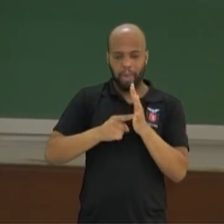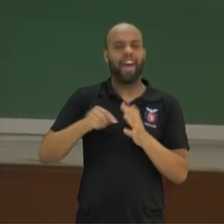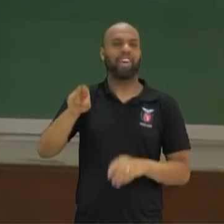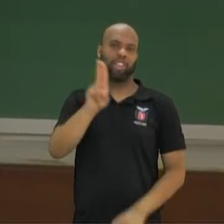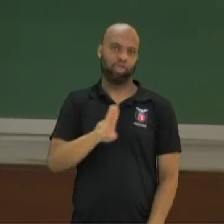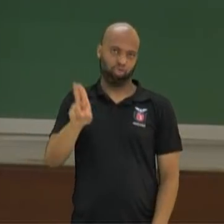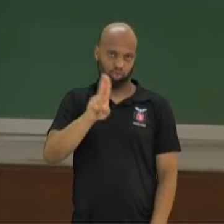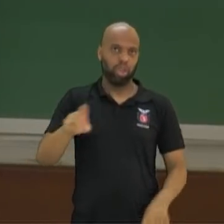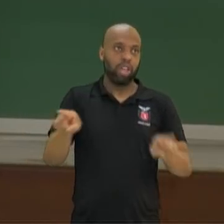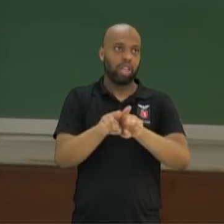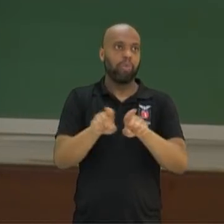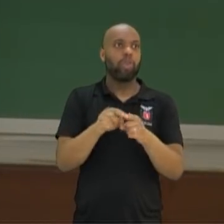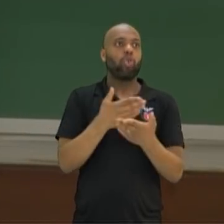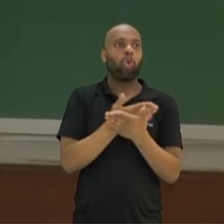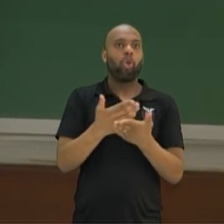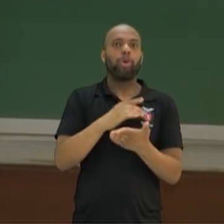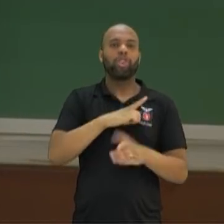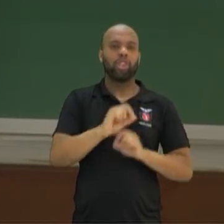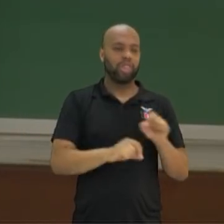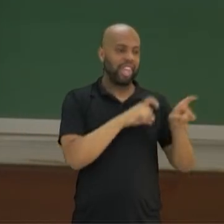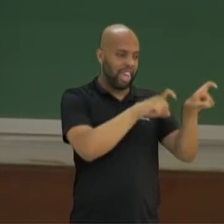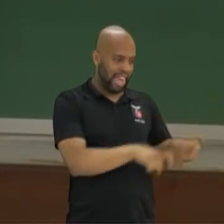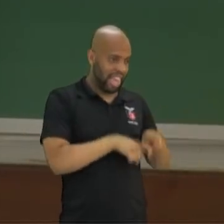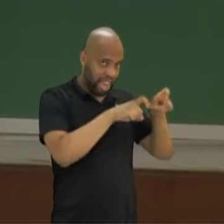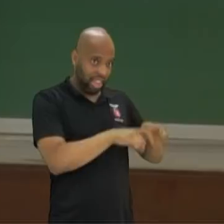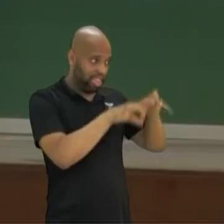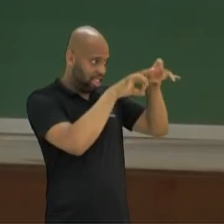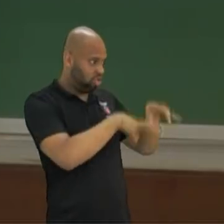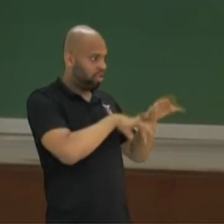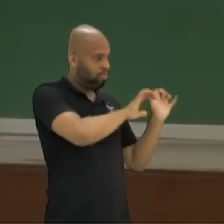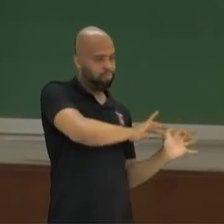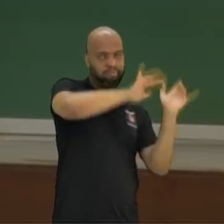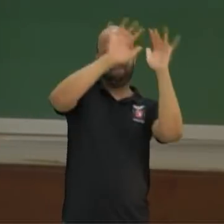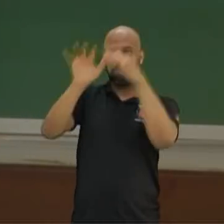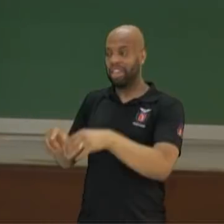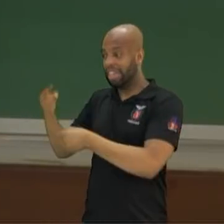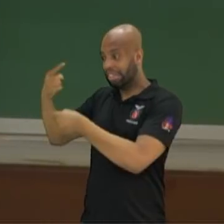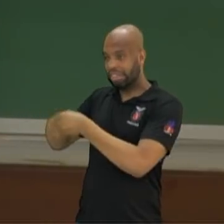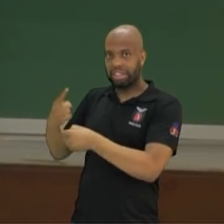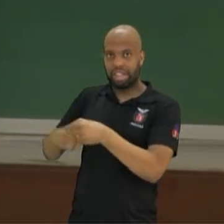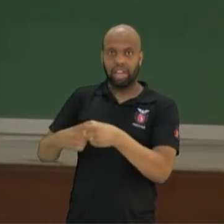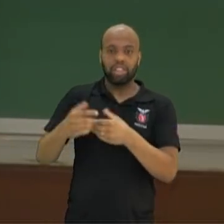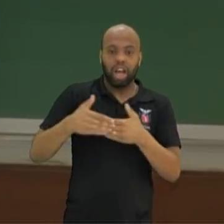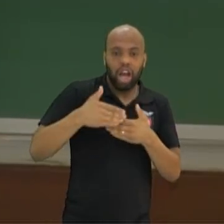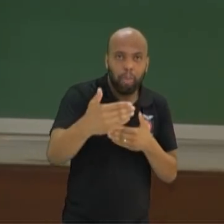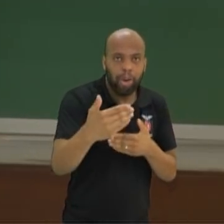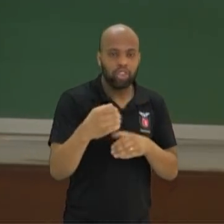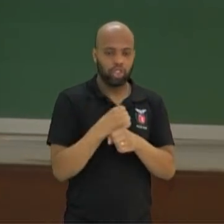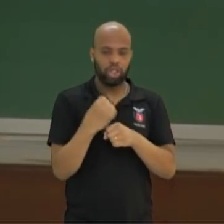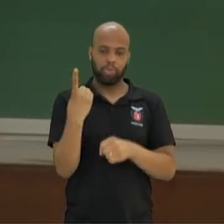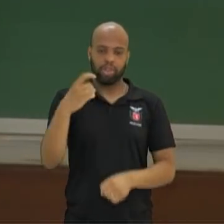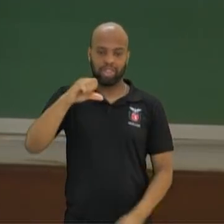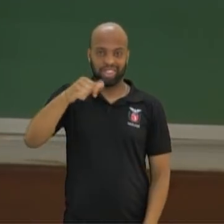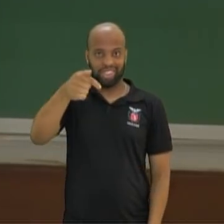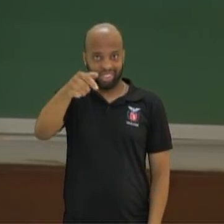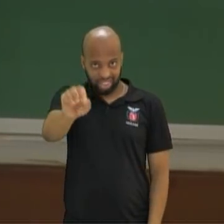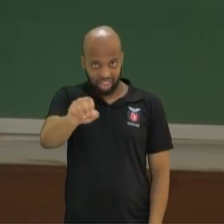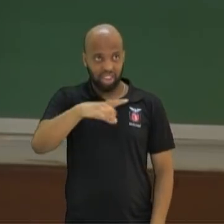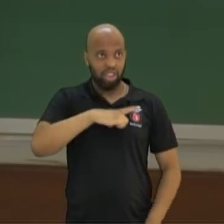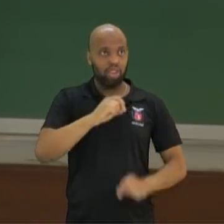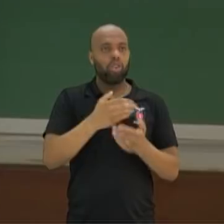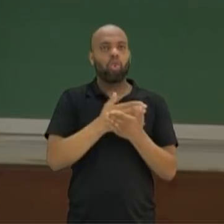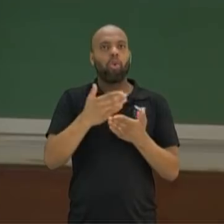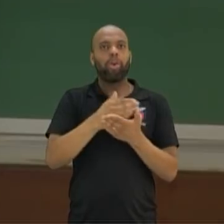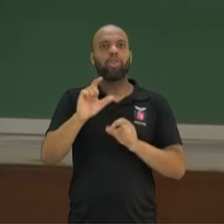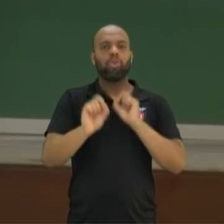êxodo rural a partir da década de 70. Então aqui você tem um ponto nevrálgico nevrálgico para a nossa industrialização, que faz um